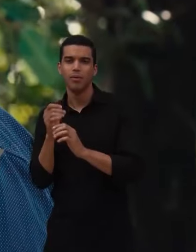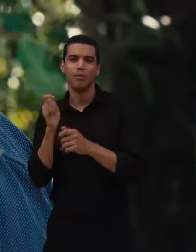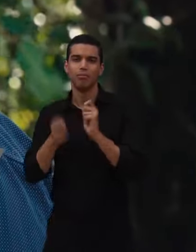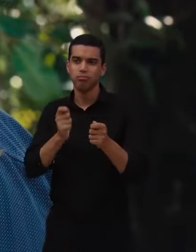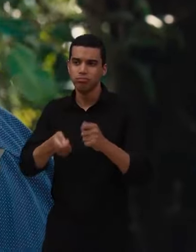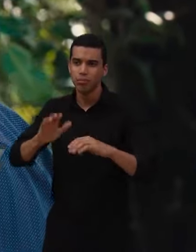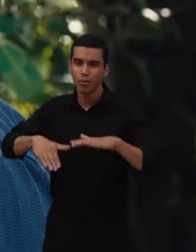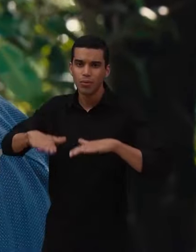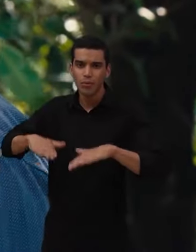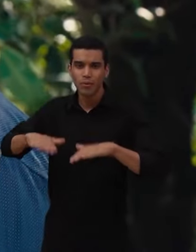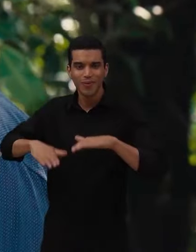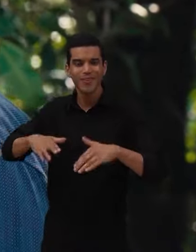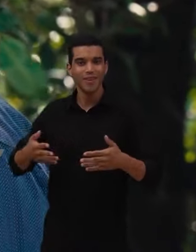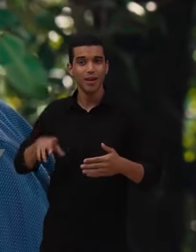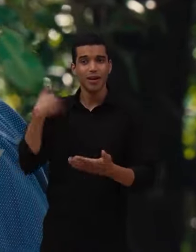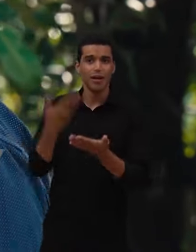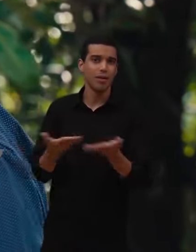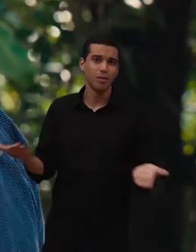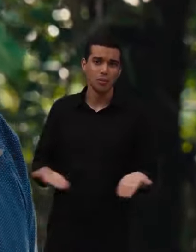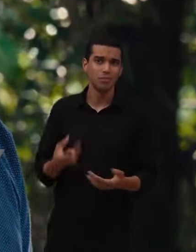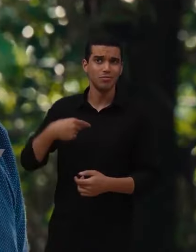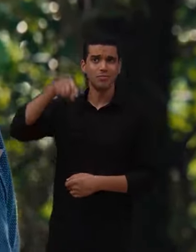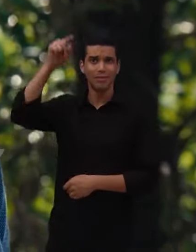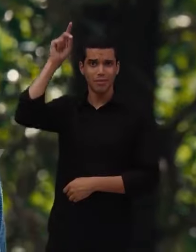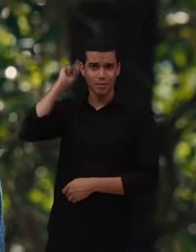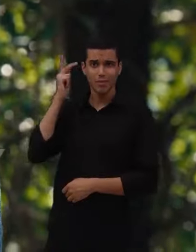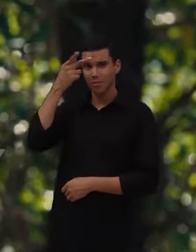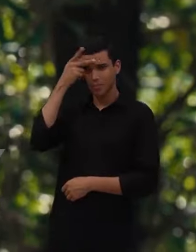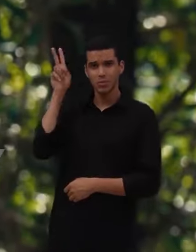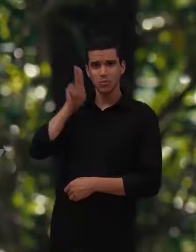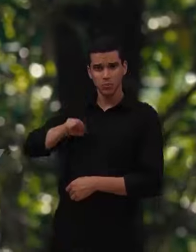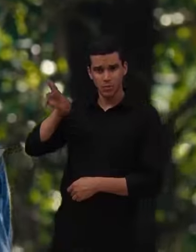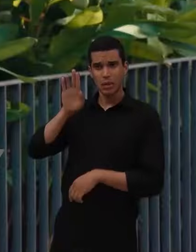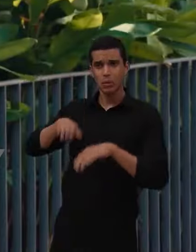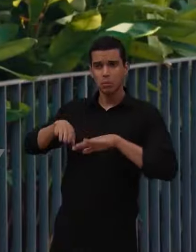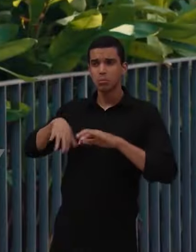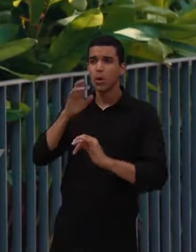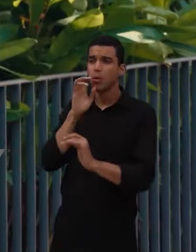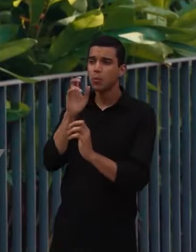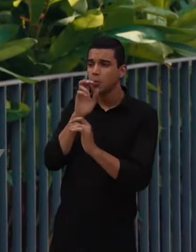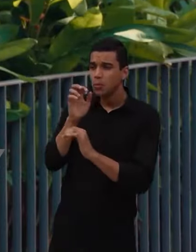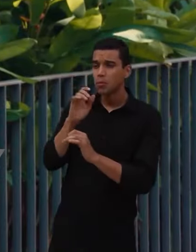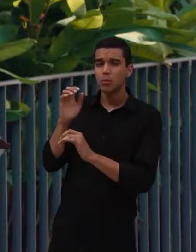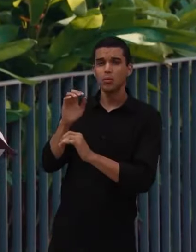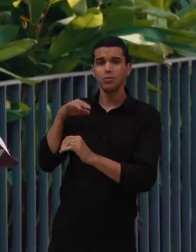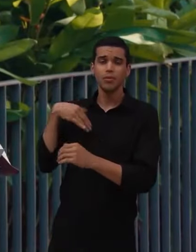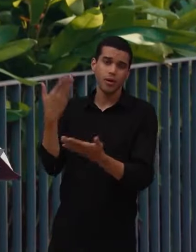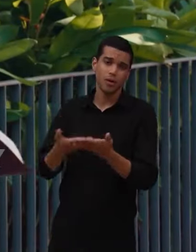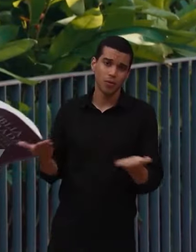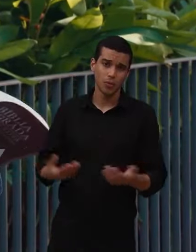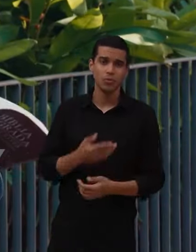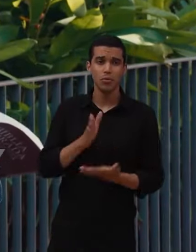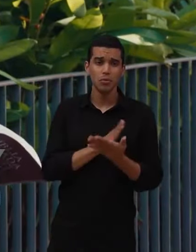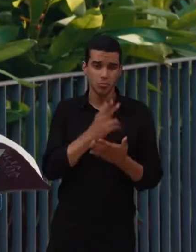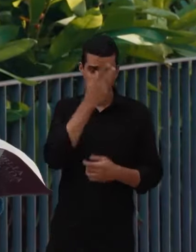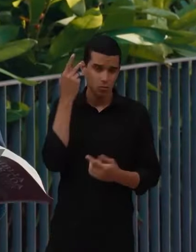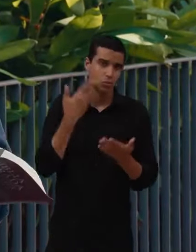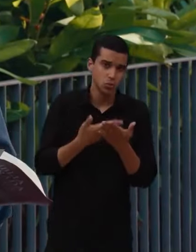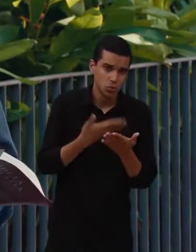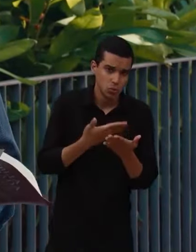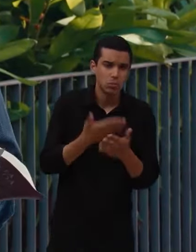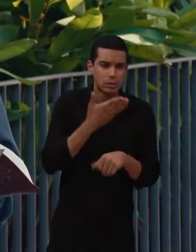hoje. Os nossos templos, por exemplo, homens de Deus, mulheres de Deus que se dedicam a uns